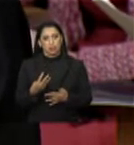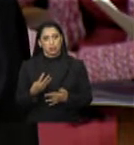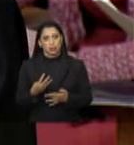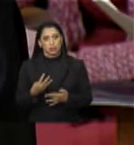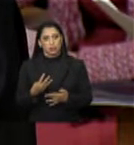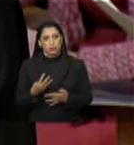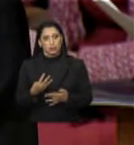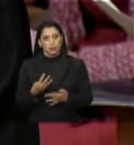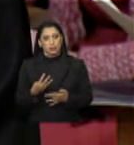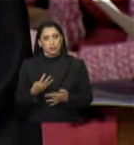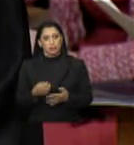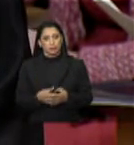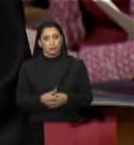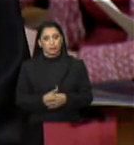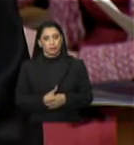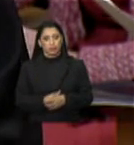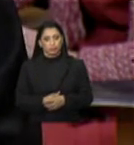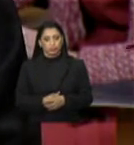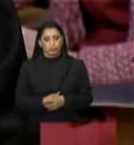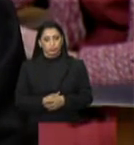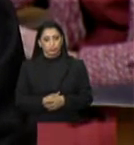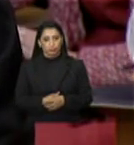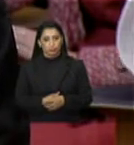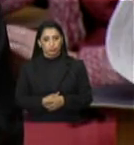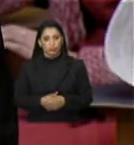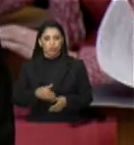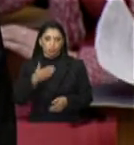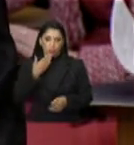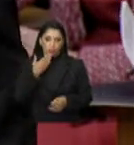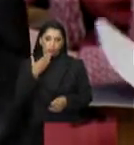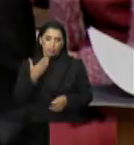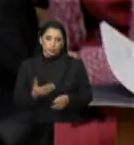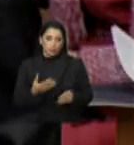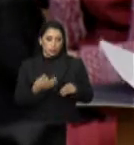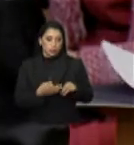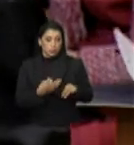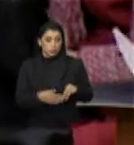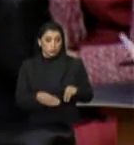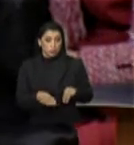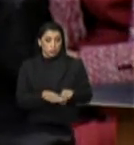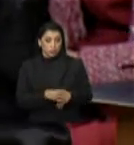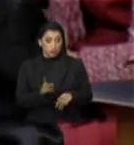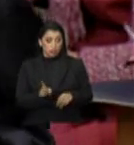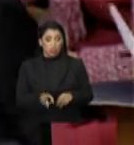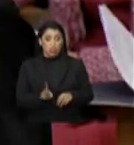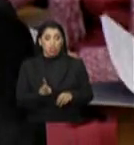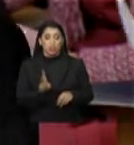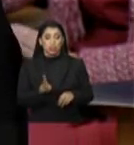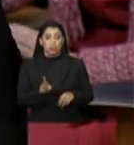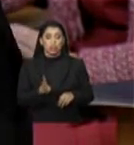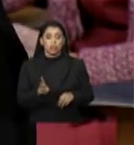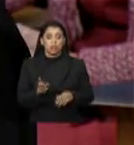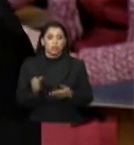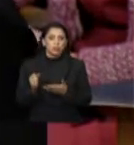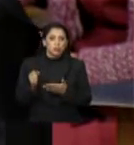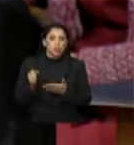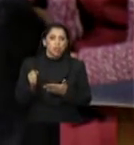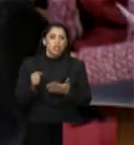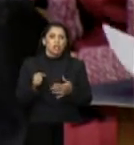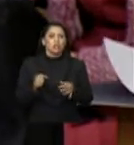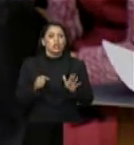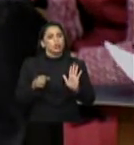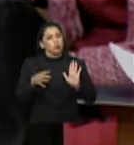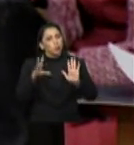eu posto tudo a vossas que todas as vezes que forem for trazido o argumento da súmula